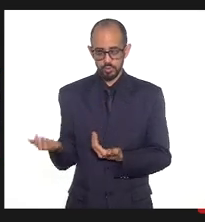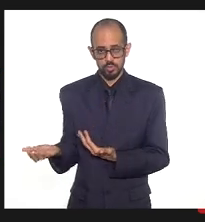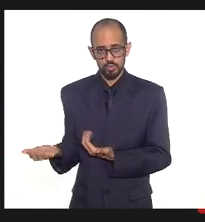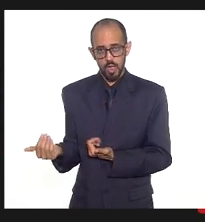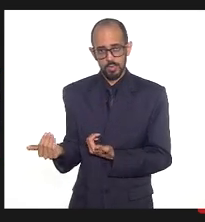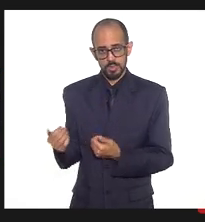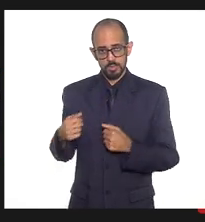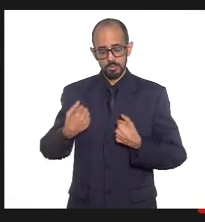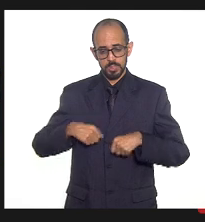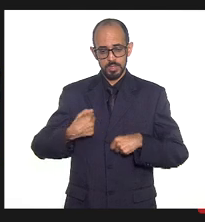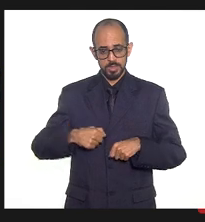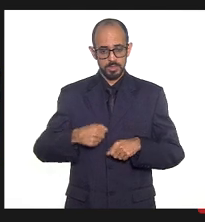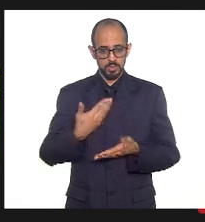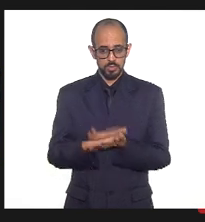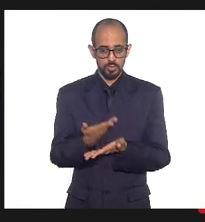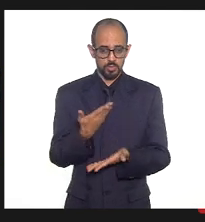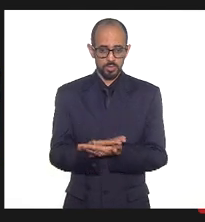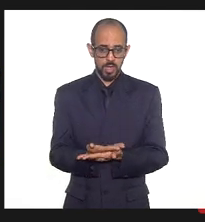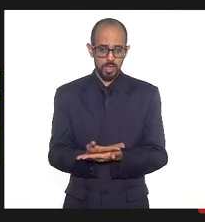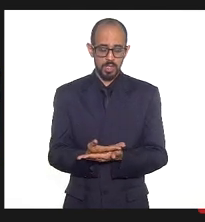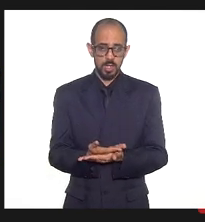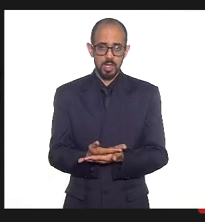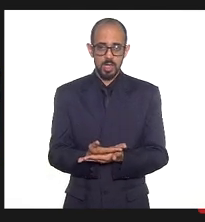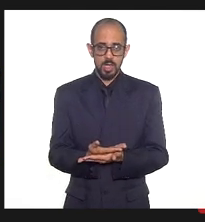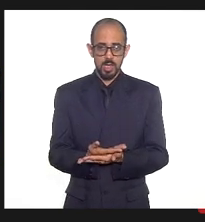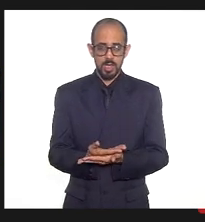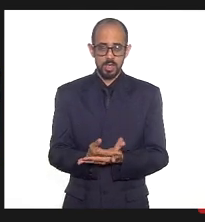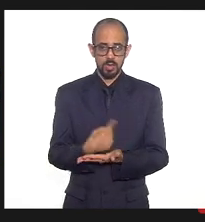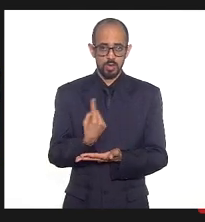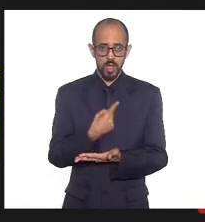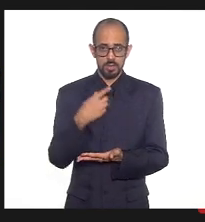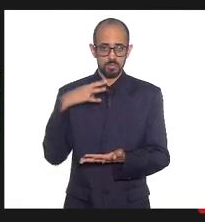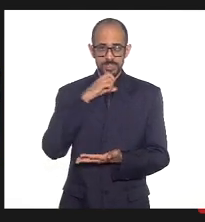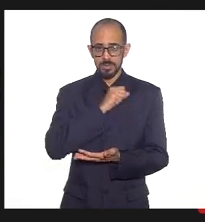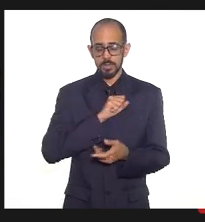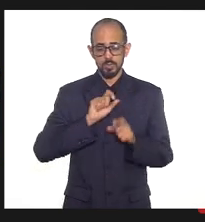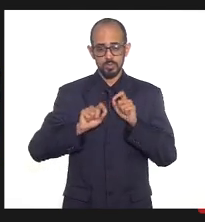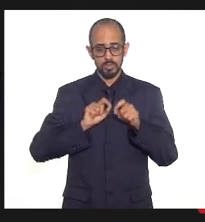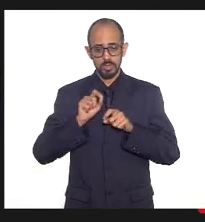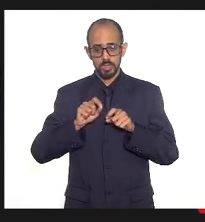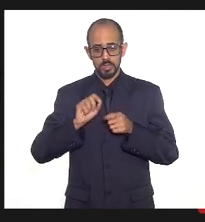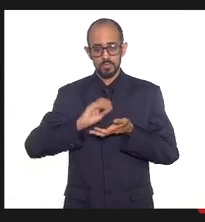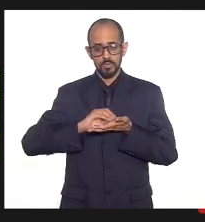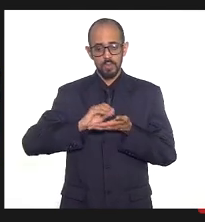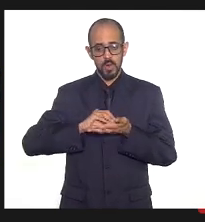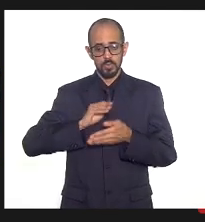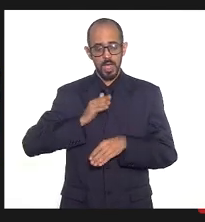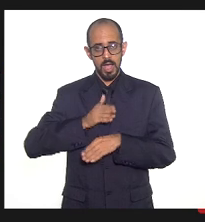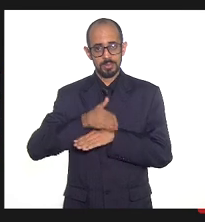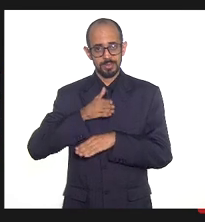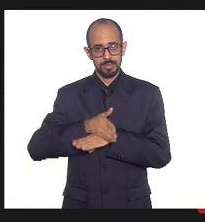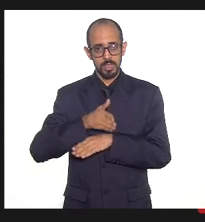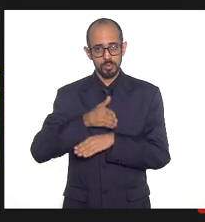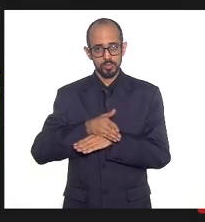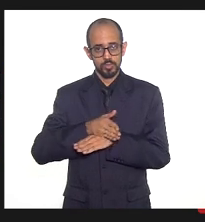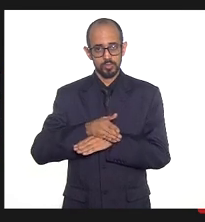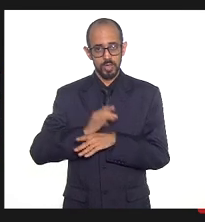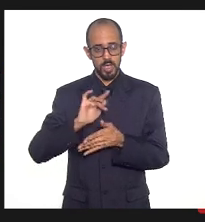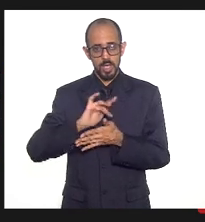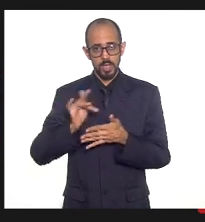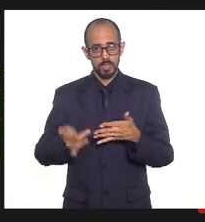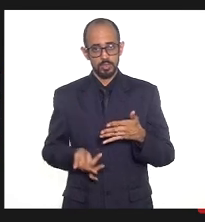que precisa estudar, a gente viu que as pessoas não têm acesso, né, às redes sociais,